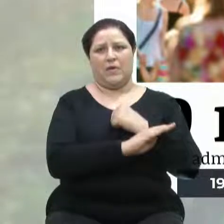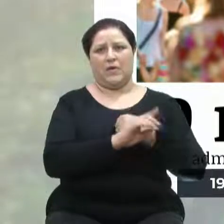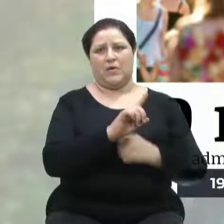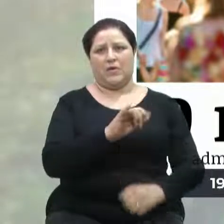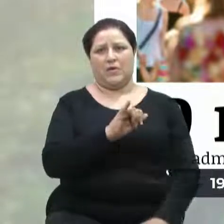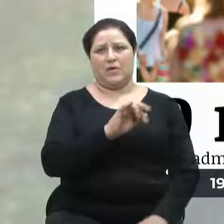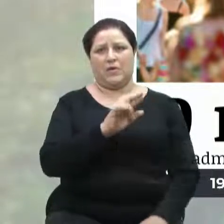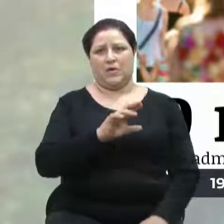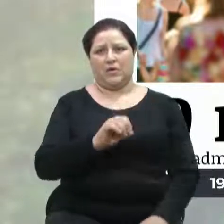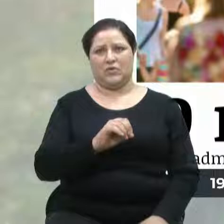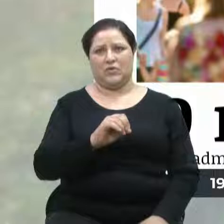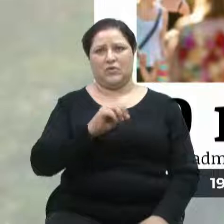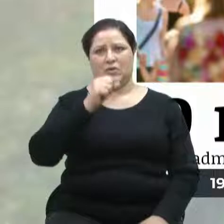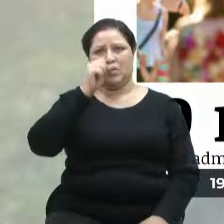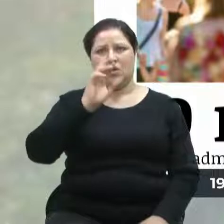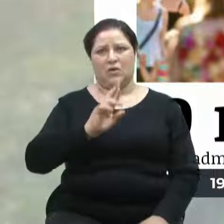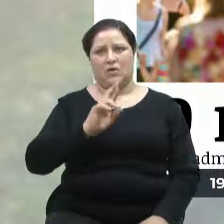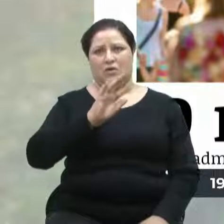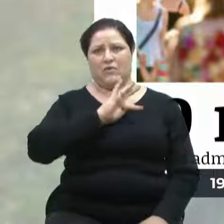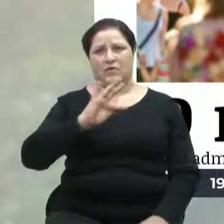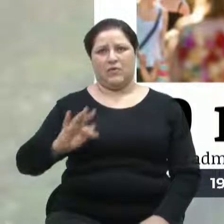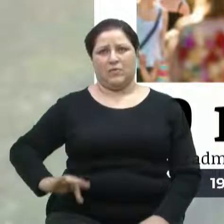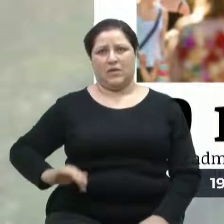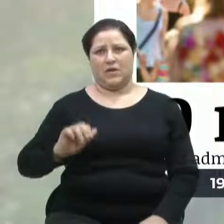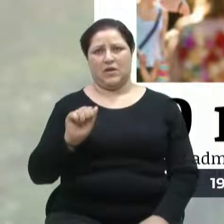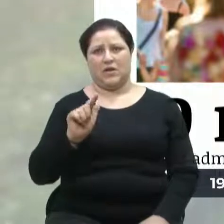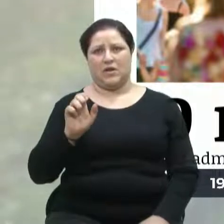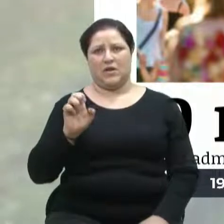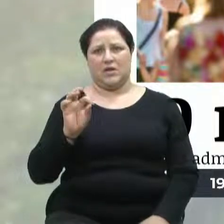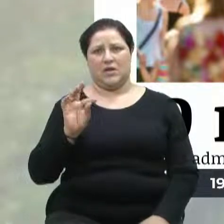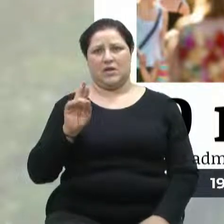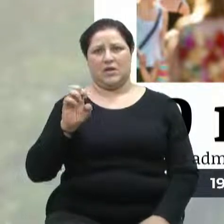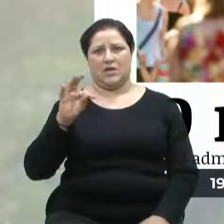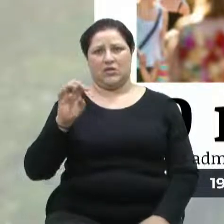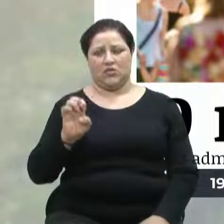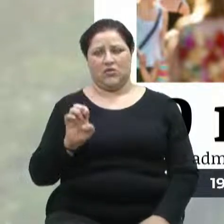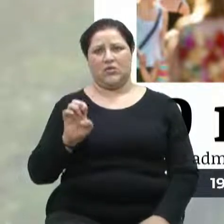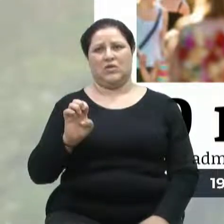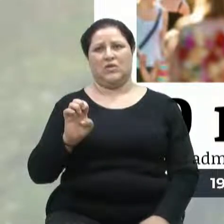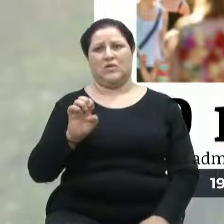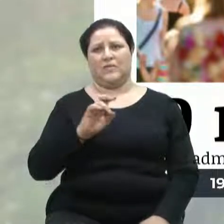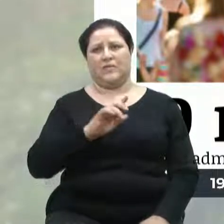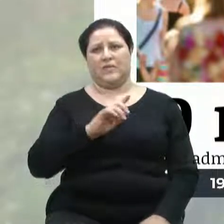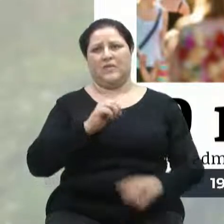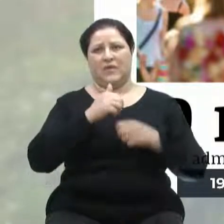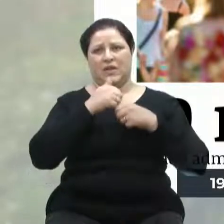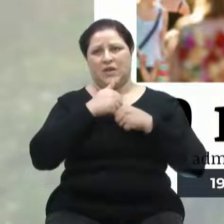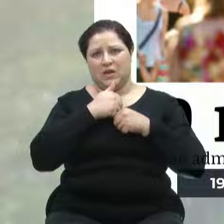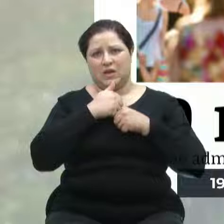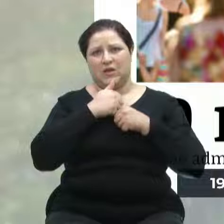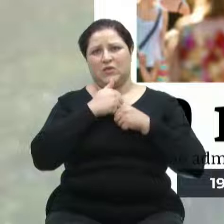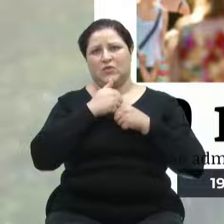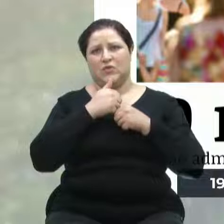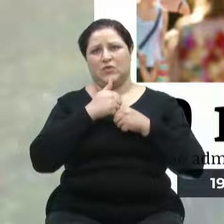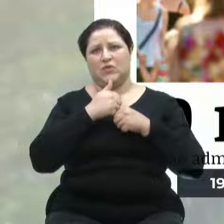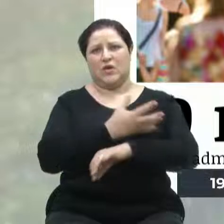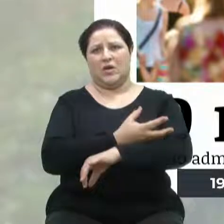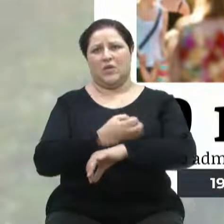Santa Rosa, Farroupilha, Alegrete, Venâncio Aires, Campo Bom, Vacaria, Camaquã,